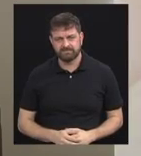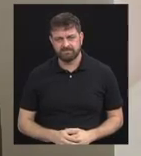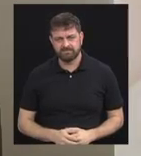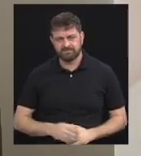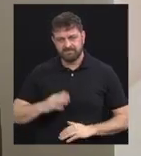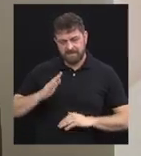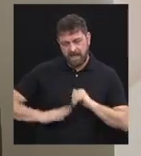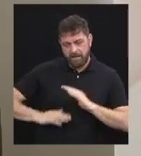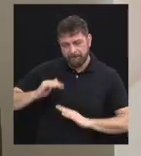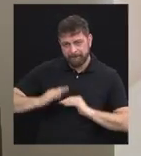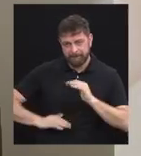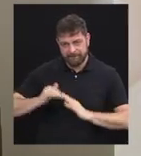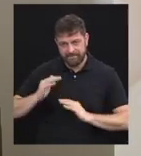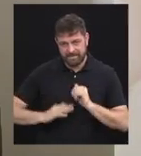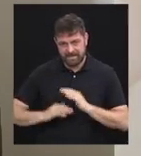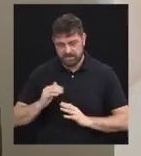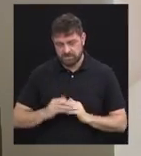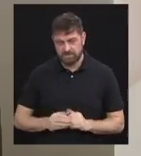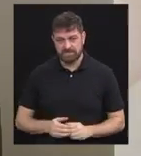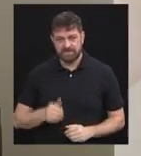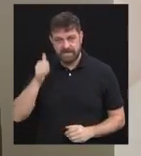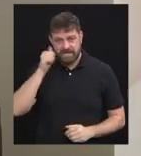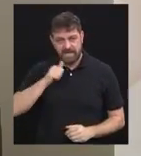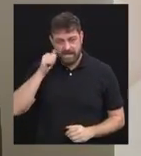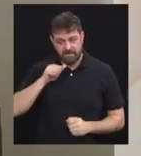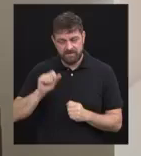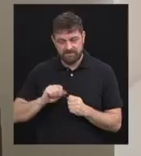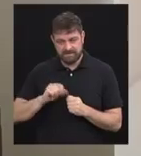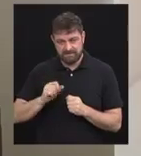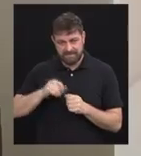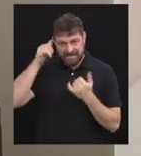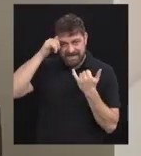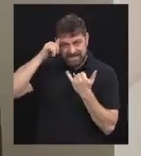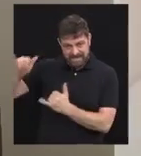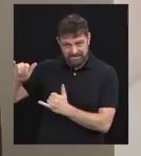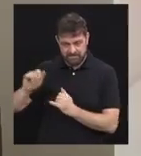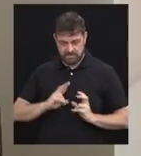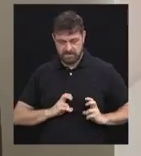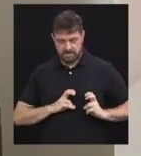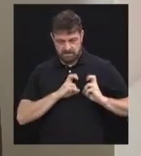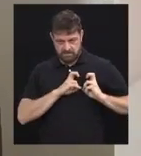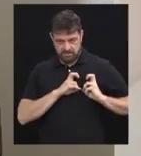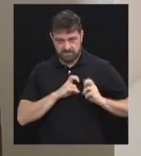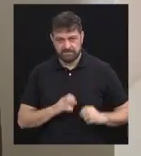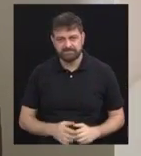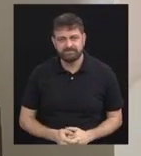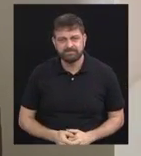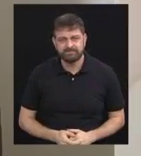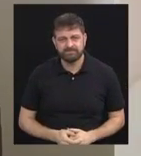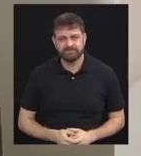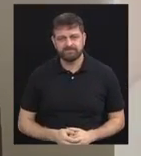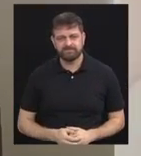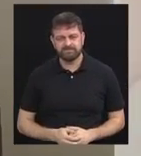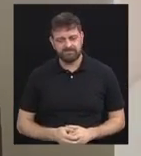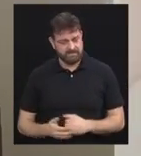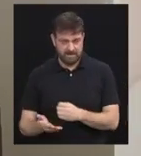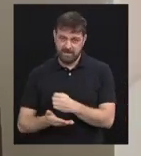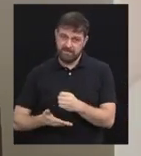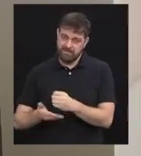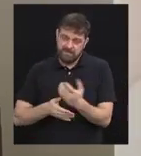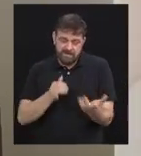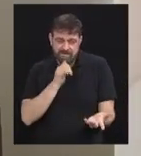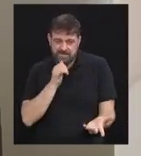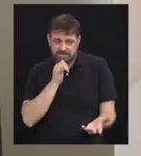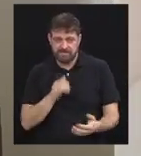as atitudes que a pessoa tem que tomar para não desenvolver o câncer de mama, isso é prevenção primária, é fundamental.